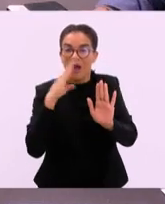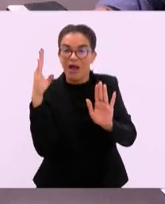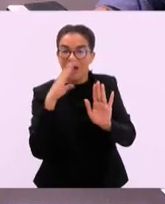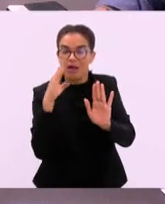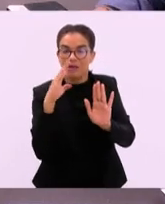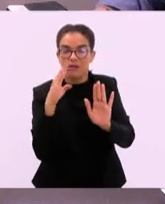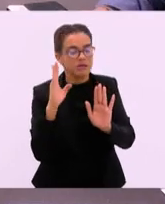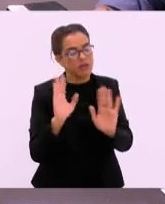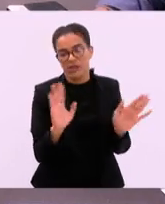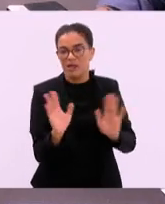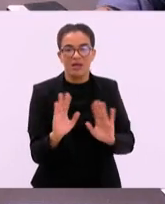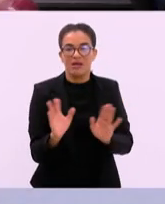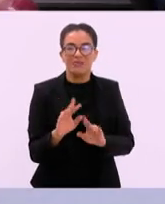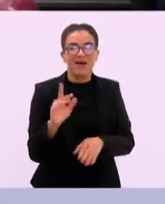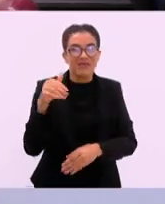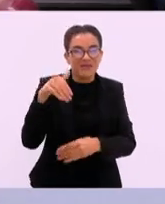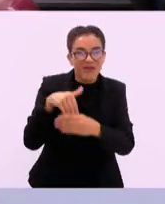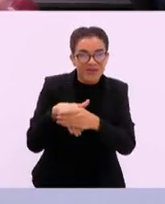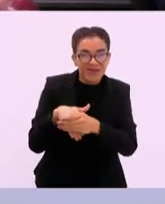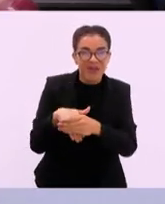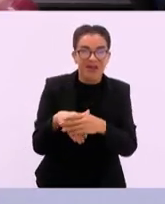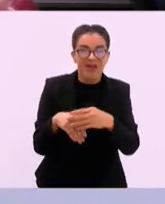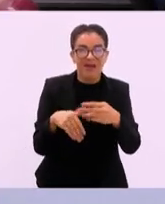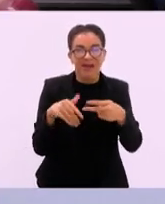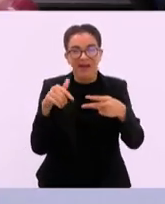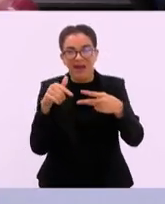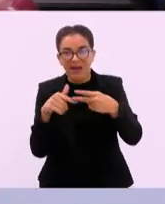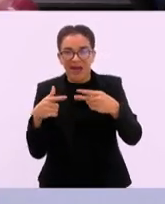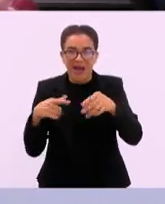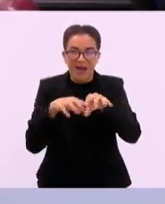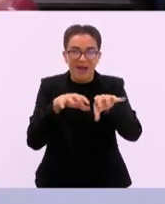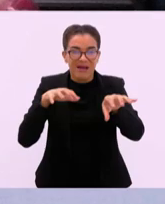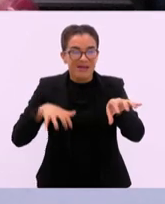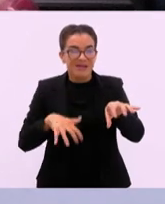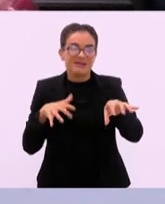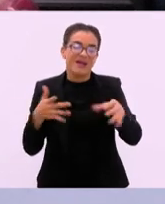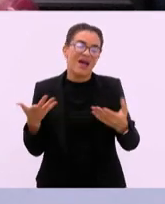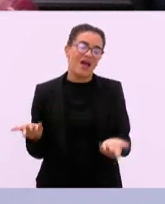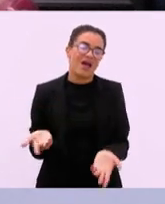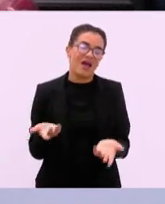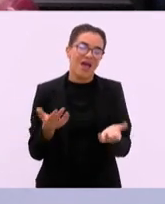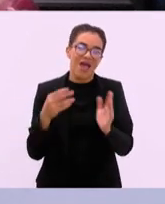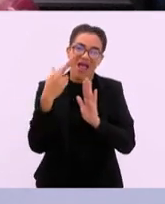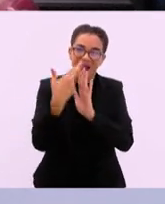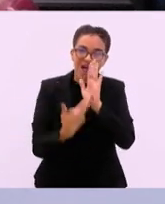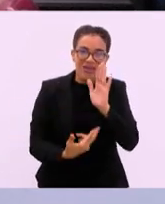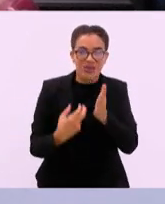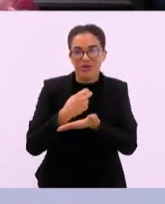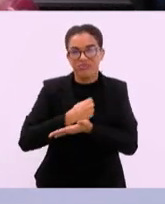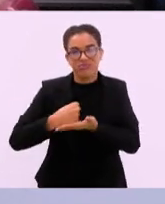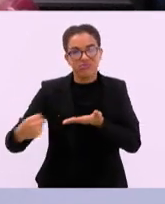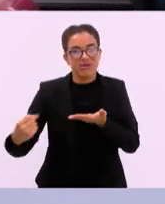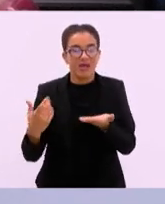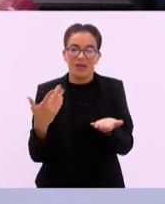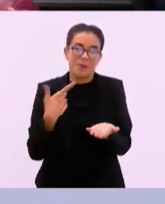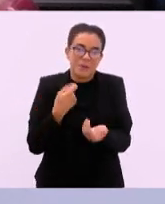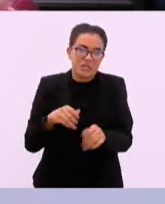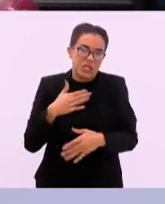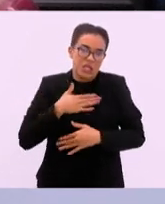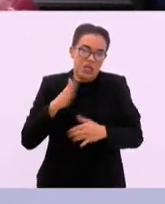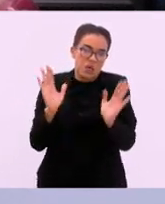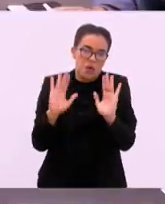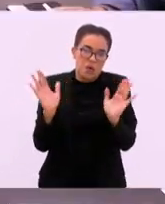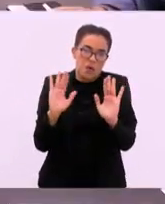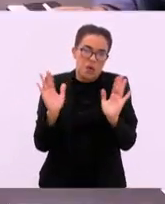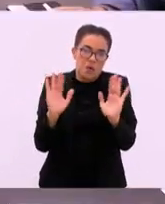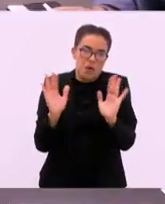mas se eu botar para votar um voto contrário, aí eu só designo relator do vencido o outro, não precisa ser eu. Pode ser, então.